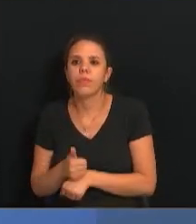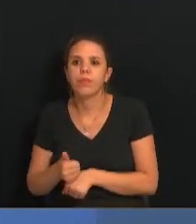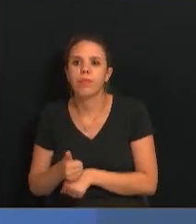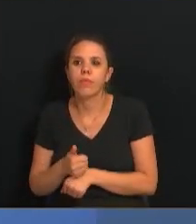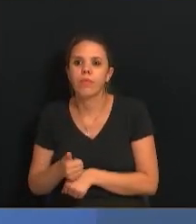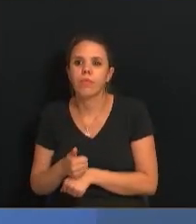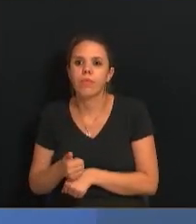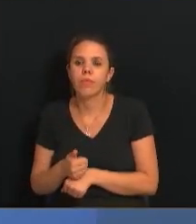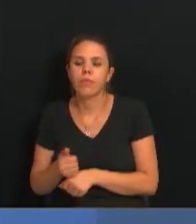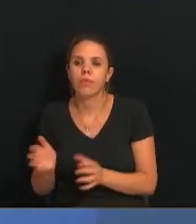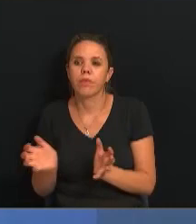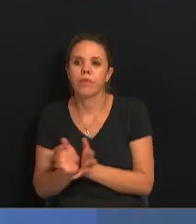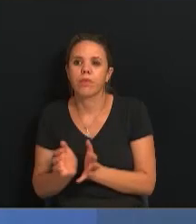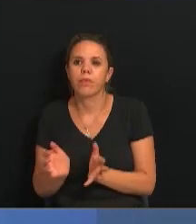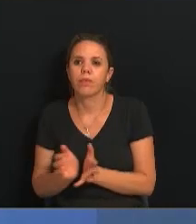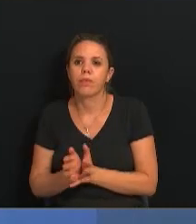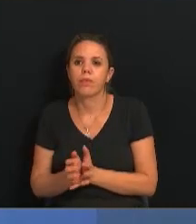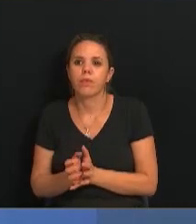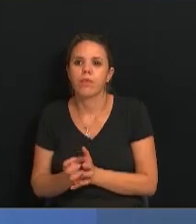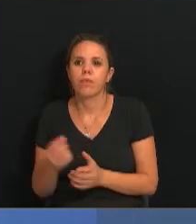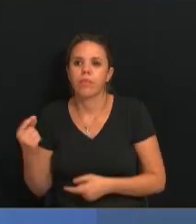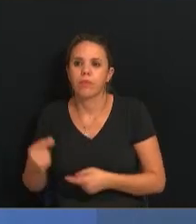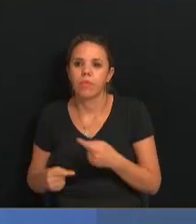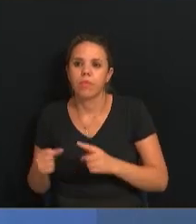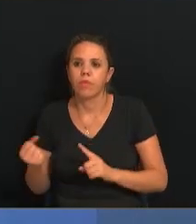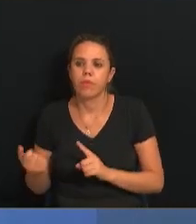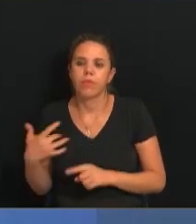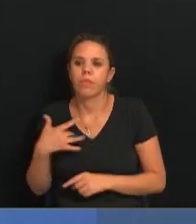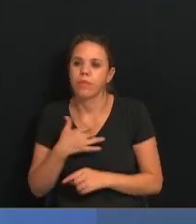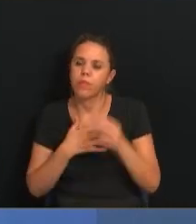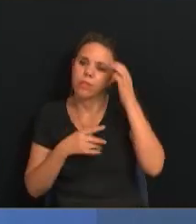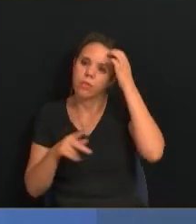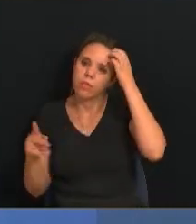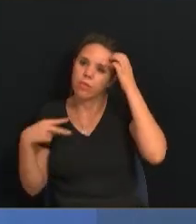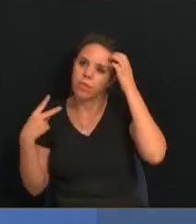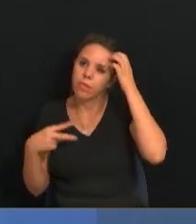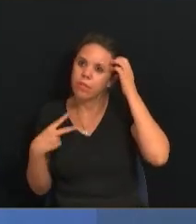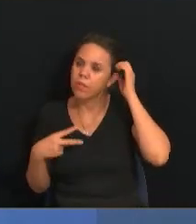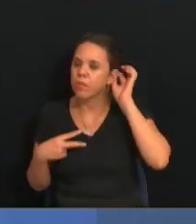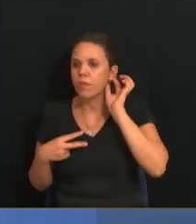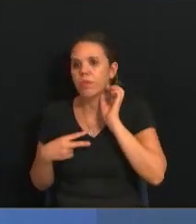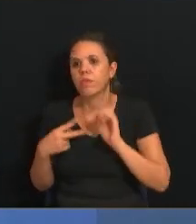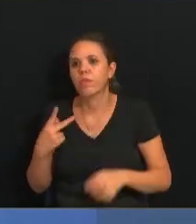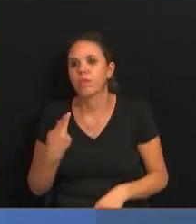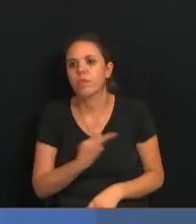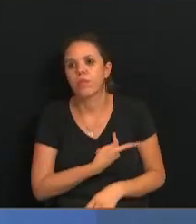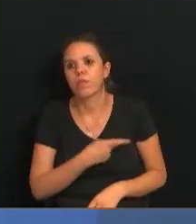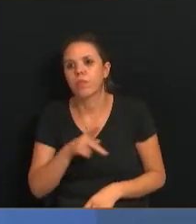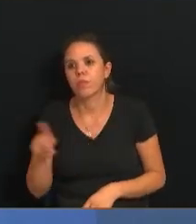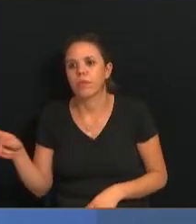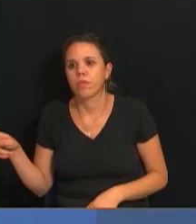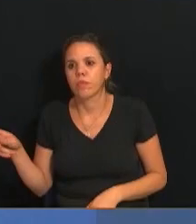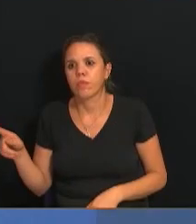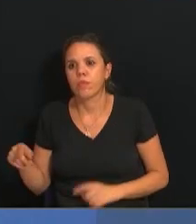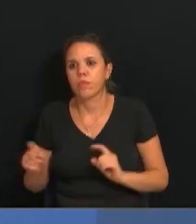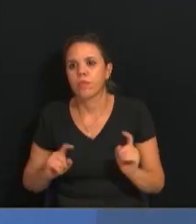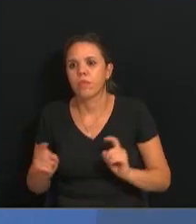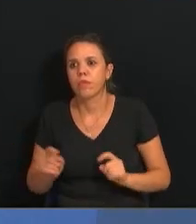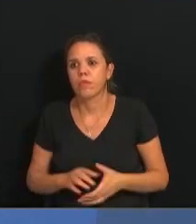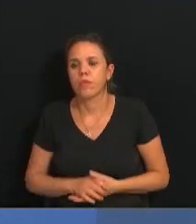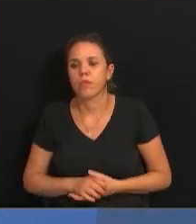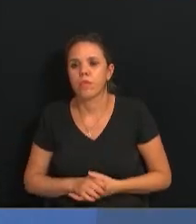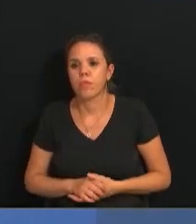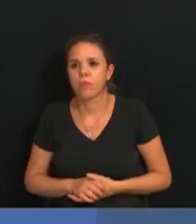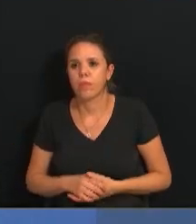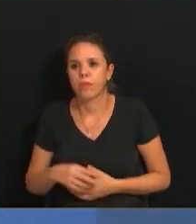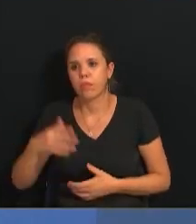Essa comissão é a Comissão de Política Social e Saúde, presidida pelo vereador Paulo Haddad, mas quem vai presidir a reunião é o vereador